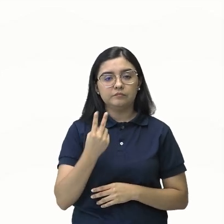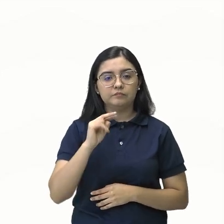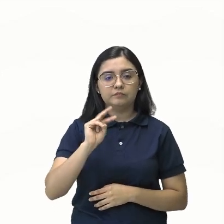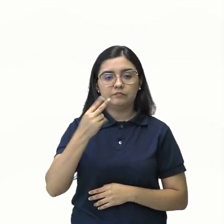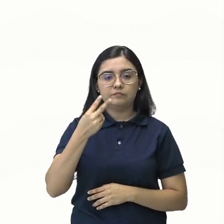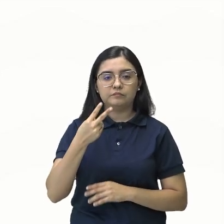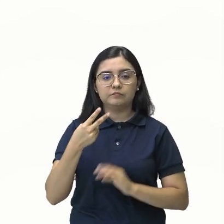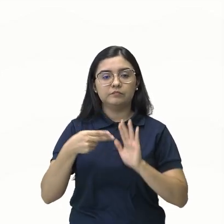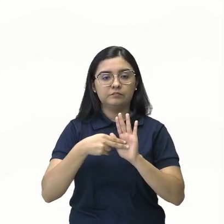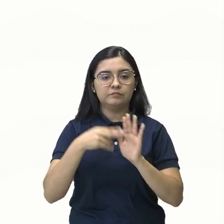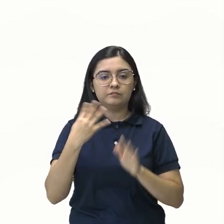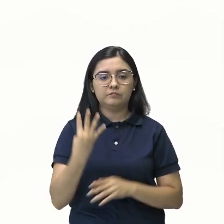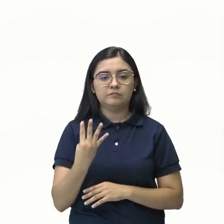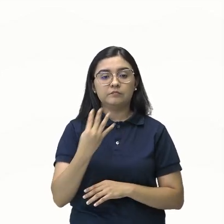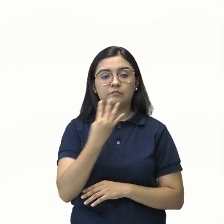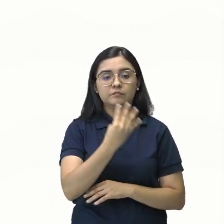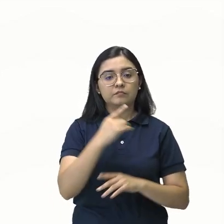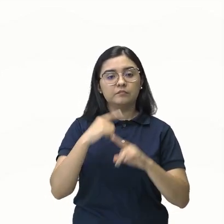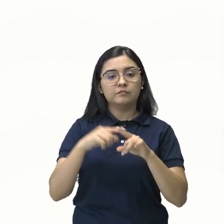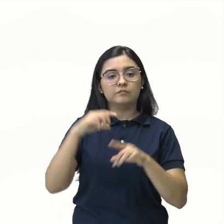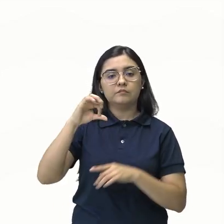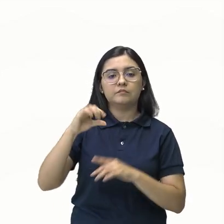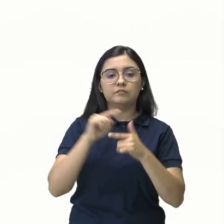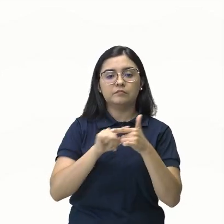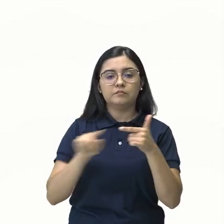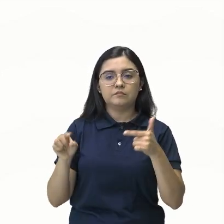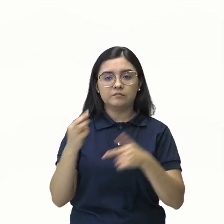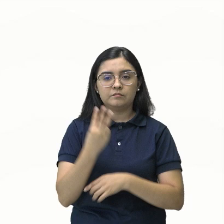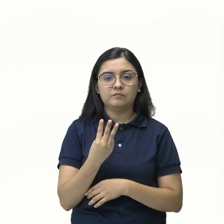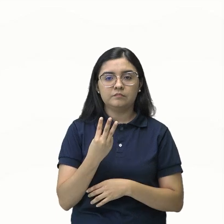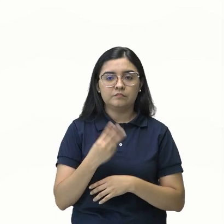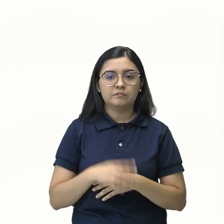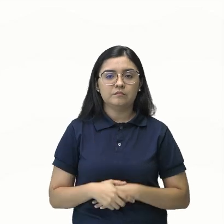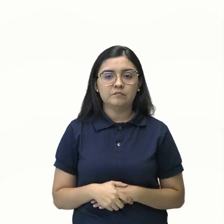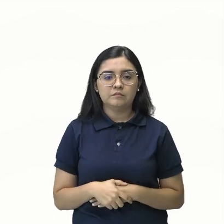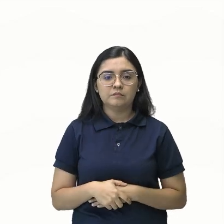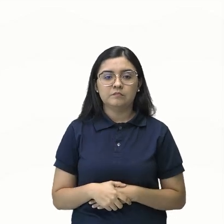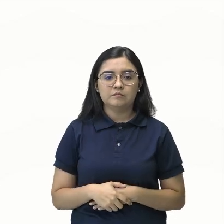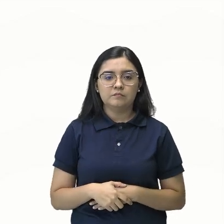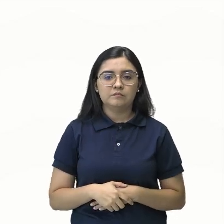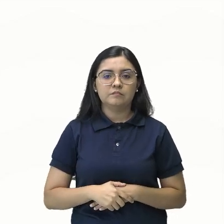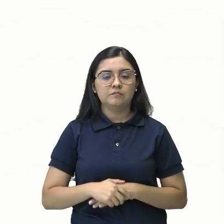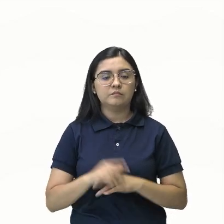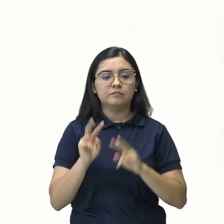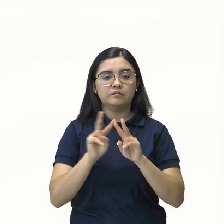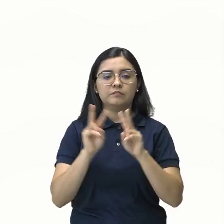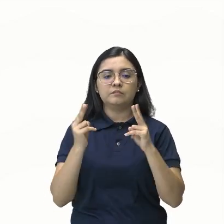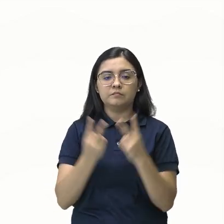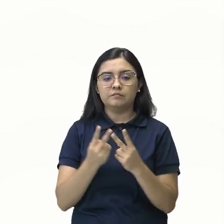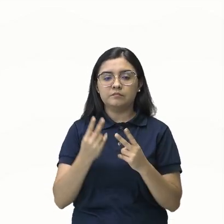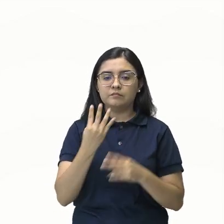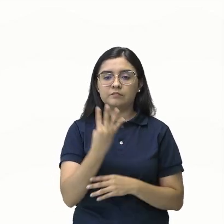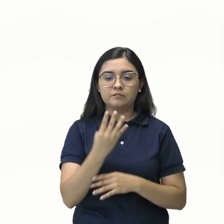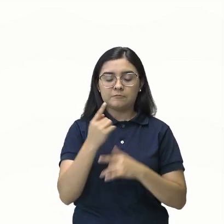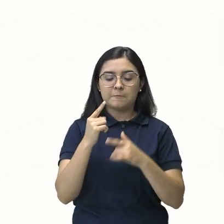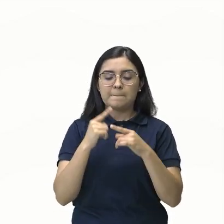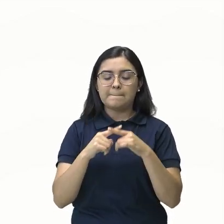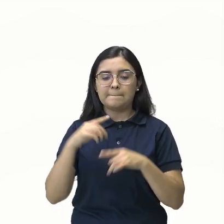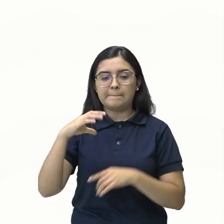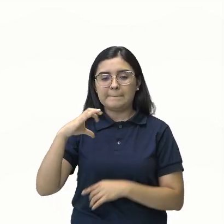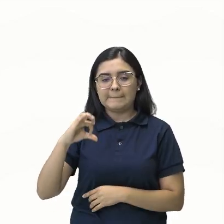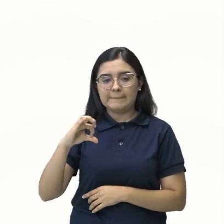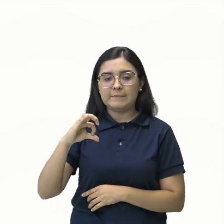é 4. 4 vezes 9 dividido por 3. Meu volume vai ser 4 vezes 9,